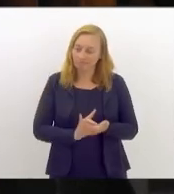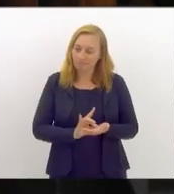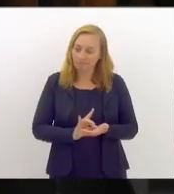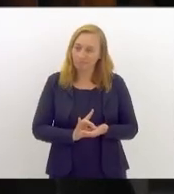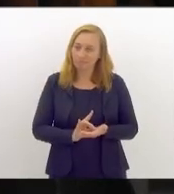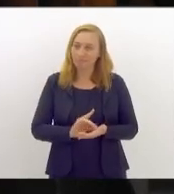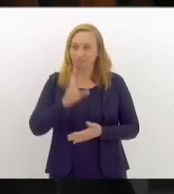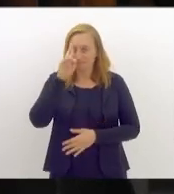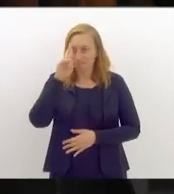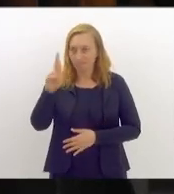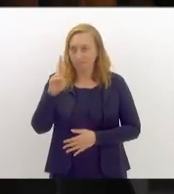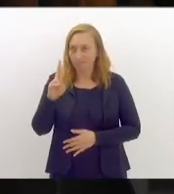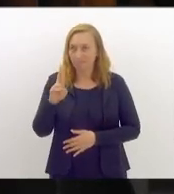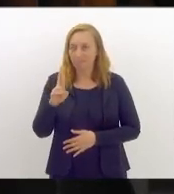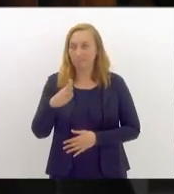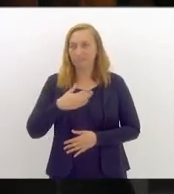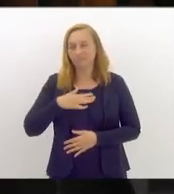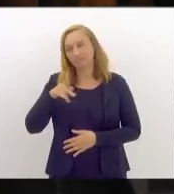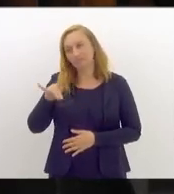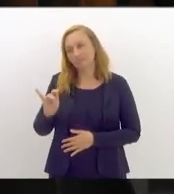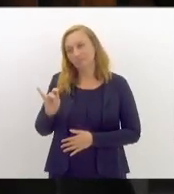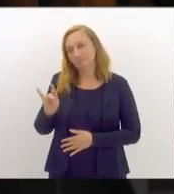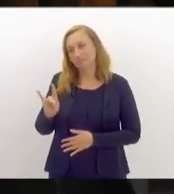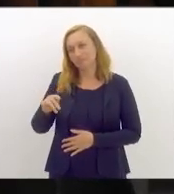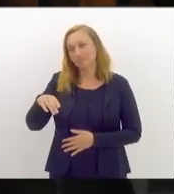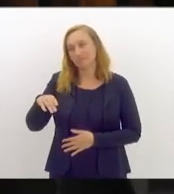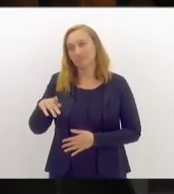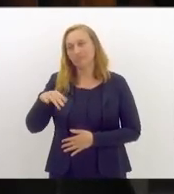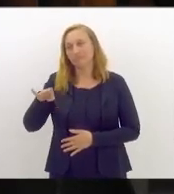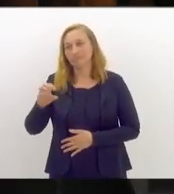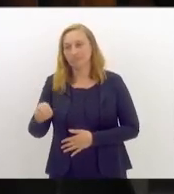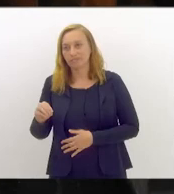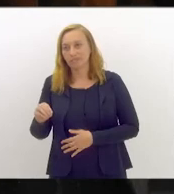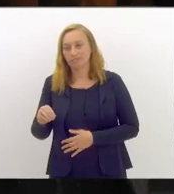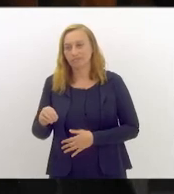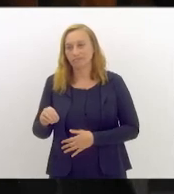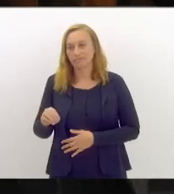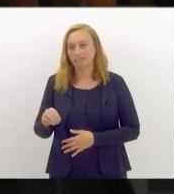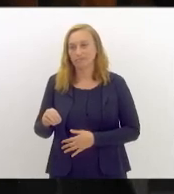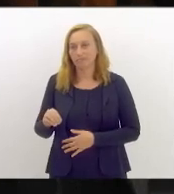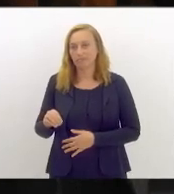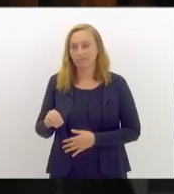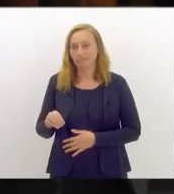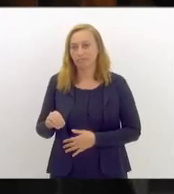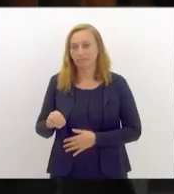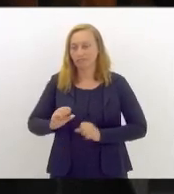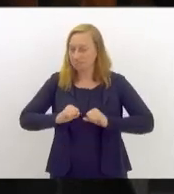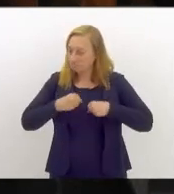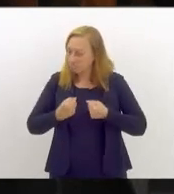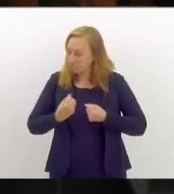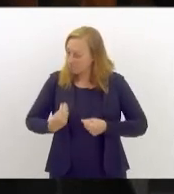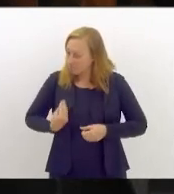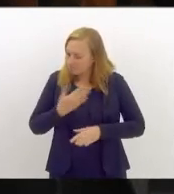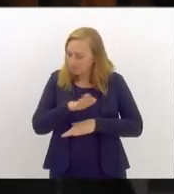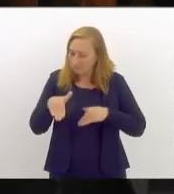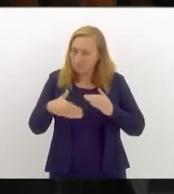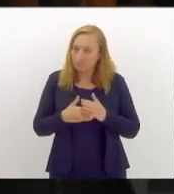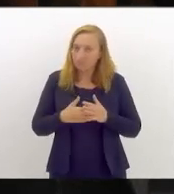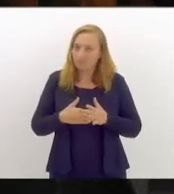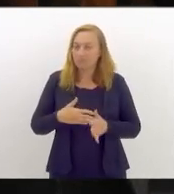donos aos meus pais Marcelo e Miriam que dedicaram a vida toda